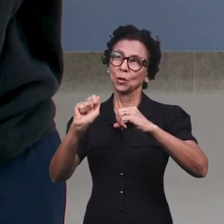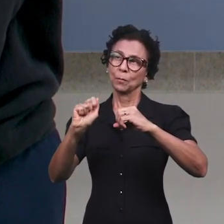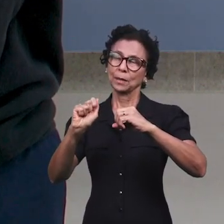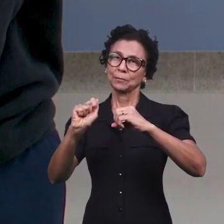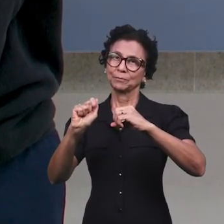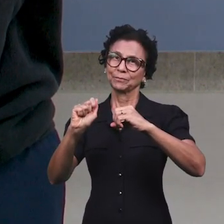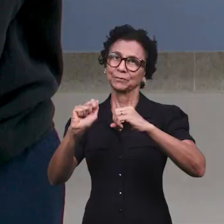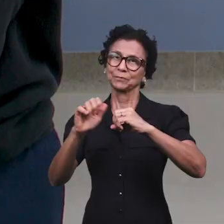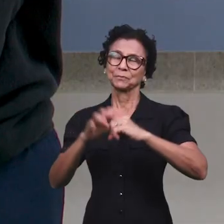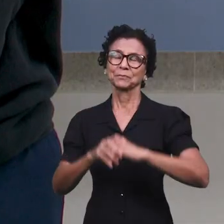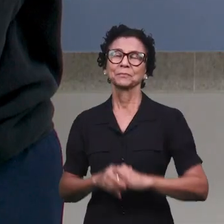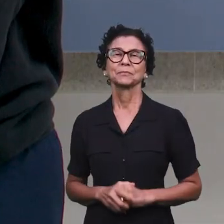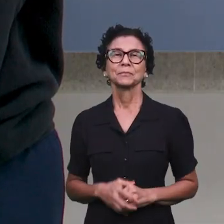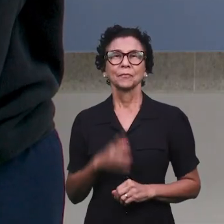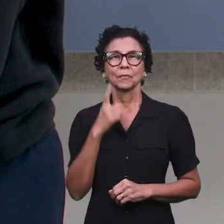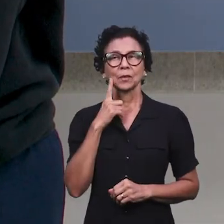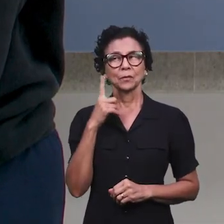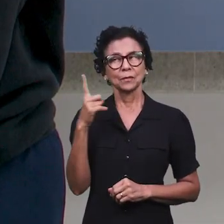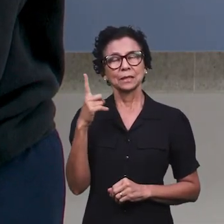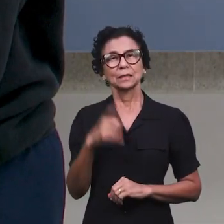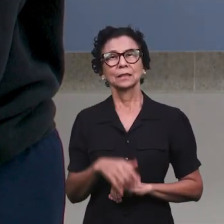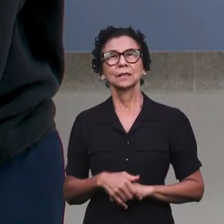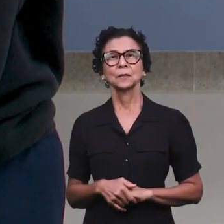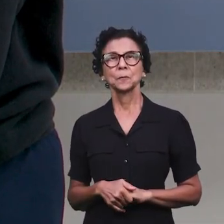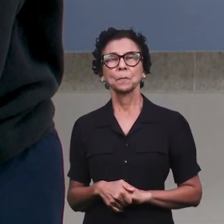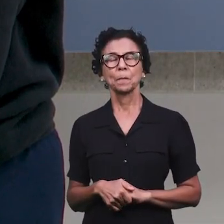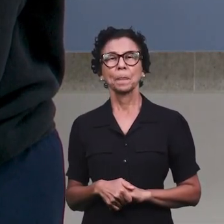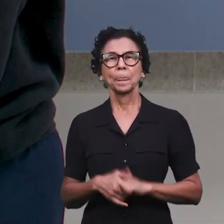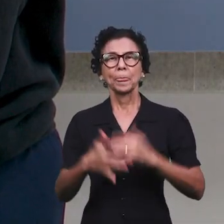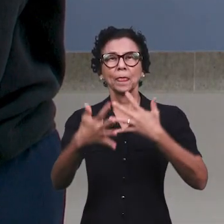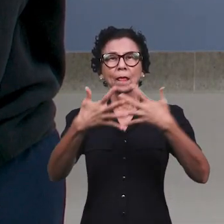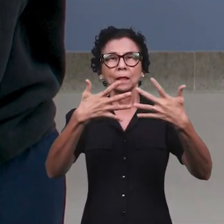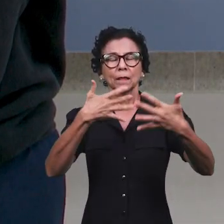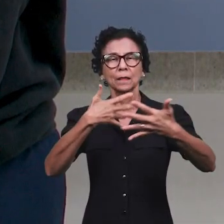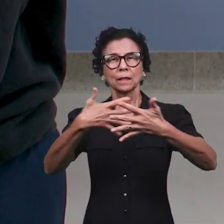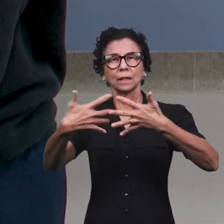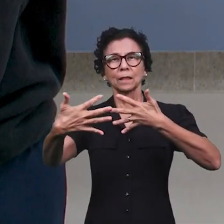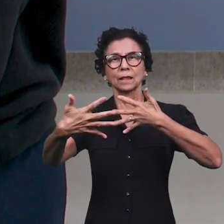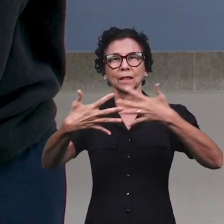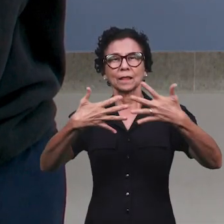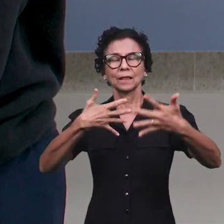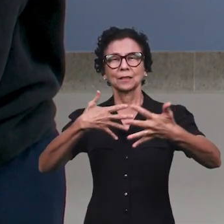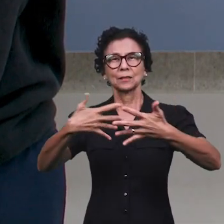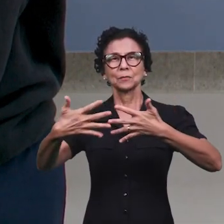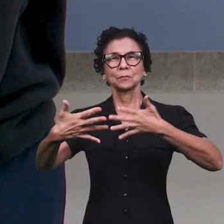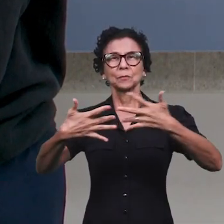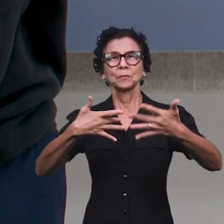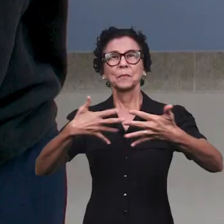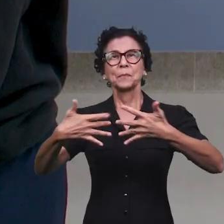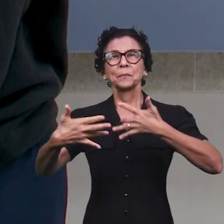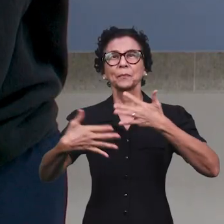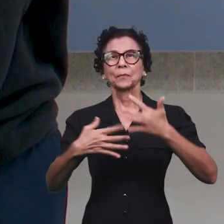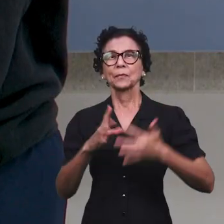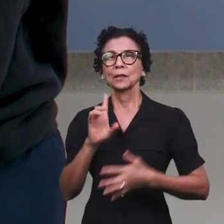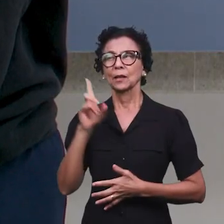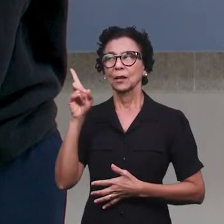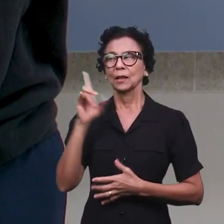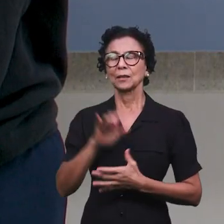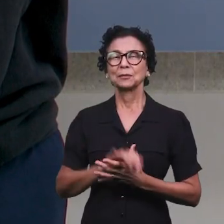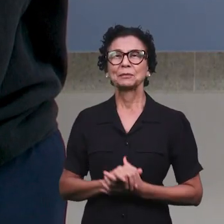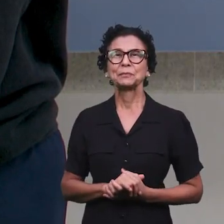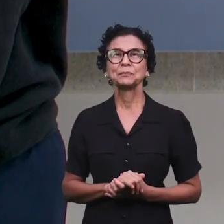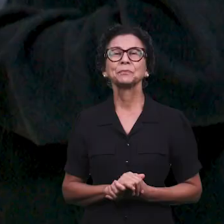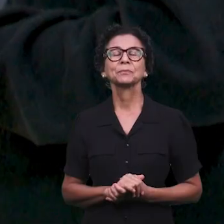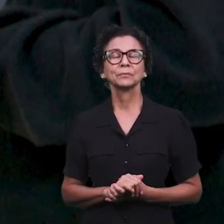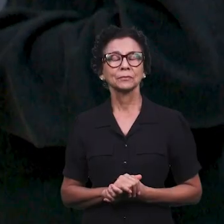passa luz. Vamos trocar agora, Pedro. Ó, vou colocar esse aqui agora, que é uma parte translúcida, uma parte transparente. Tá vendo